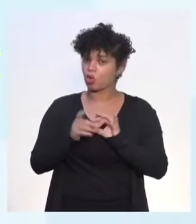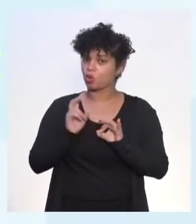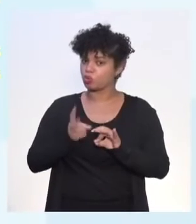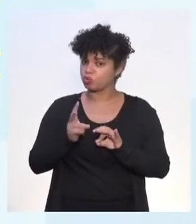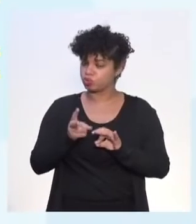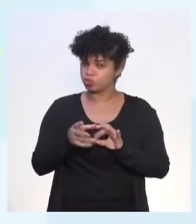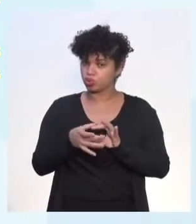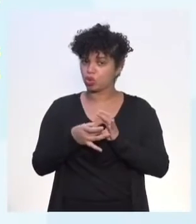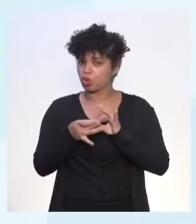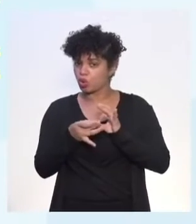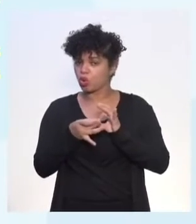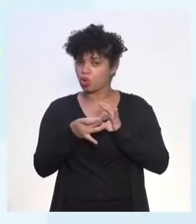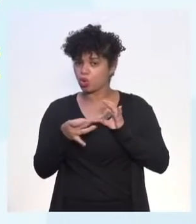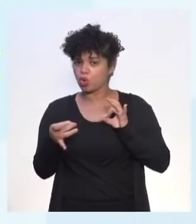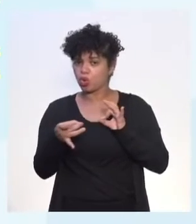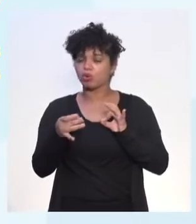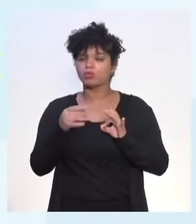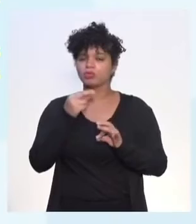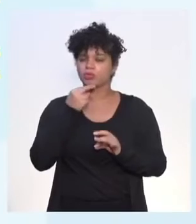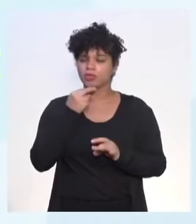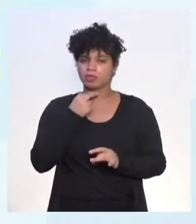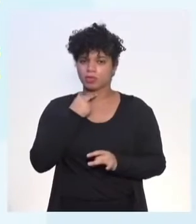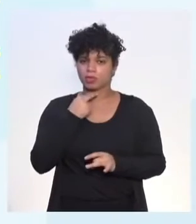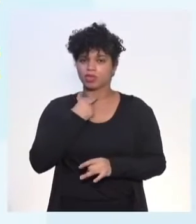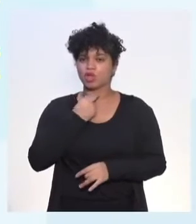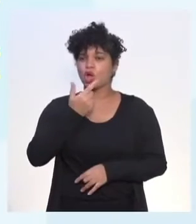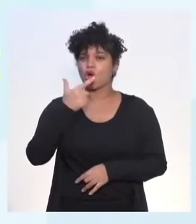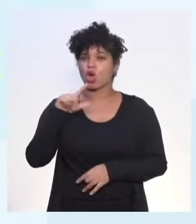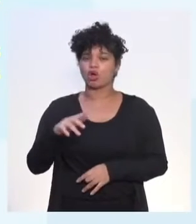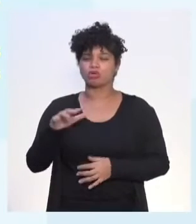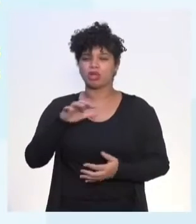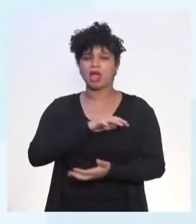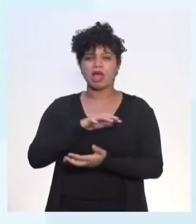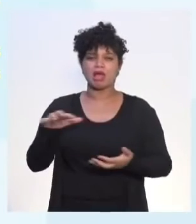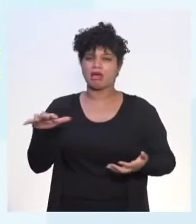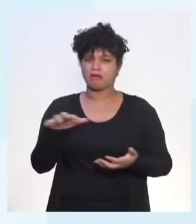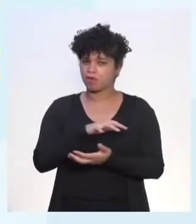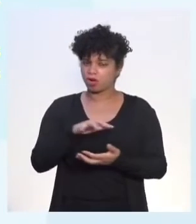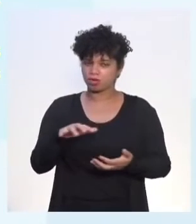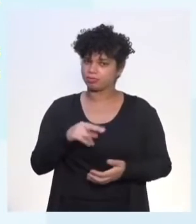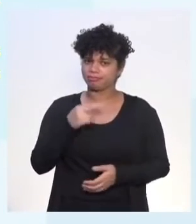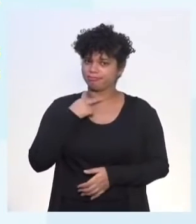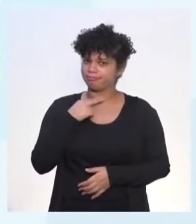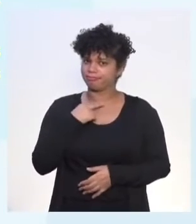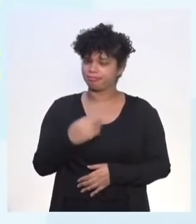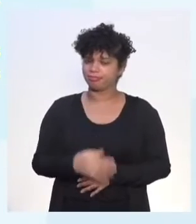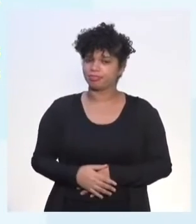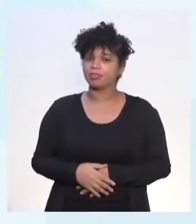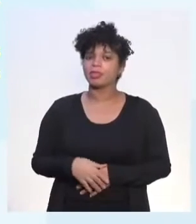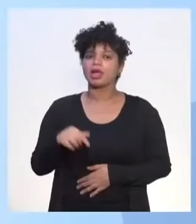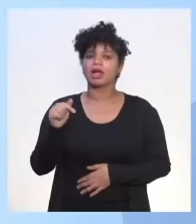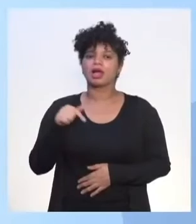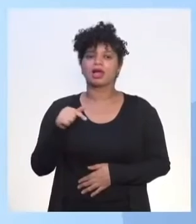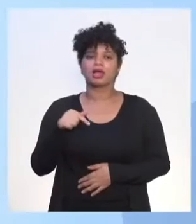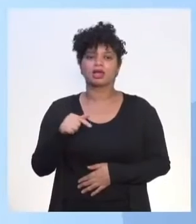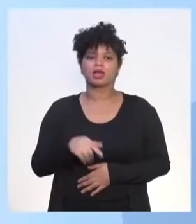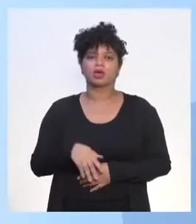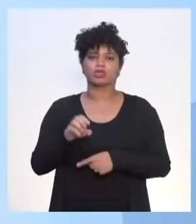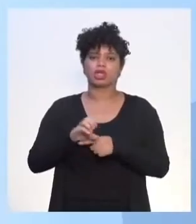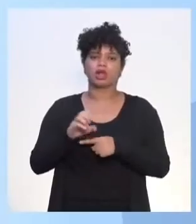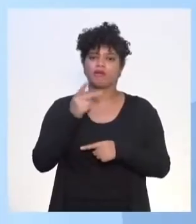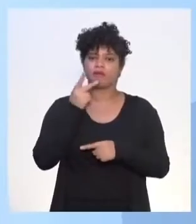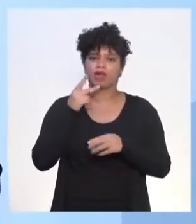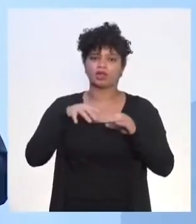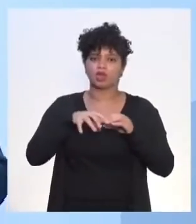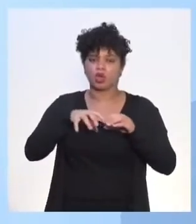estados, não dá para ter outra revolução farroupilha, não dá para um estado declarar-se independência do território